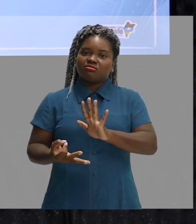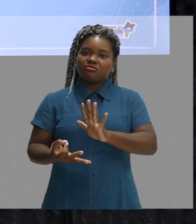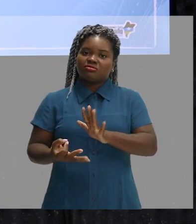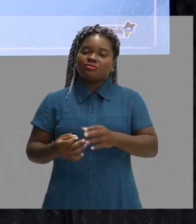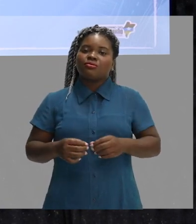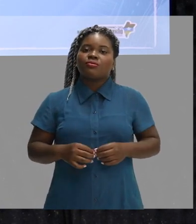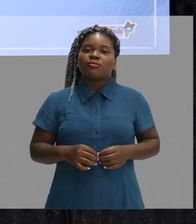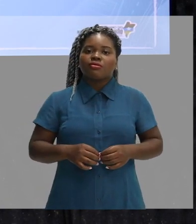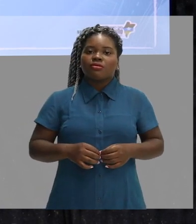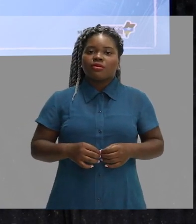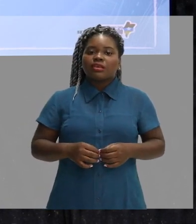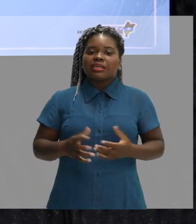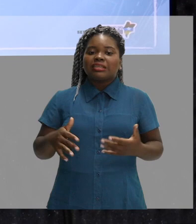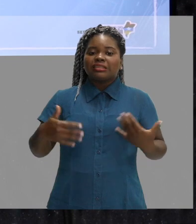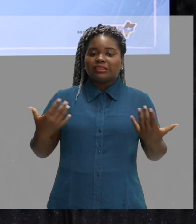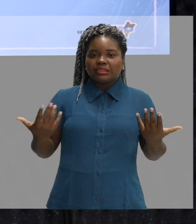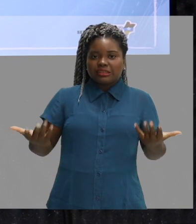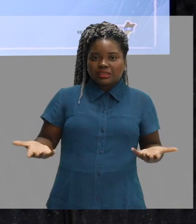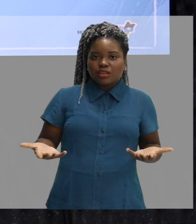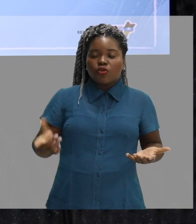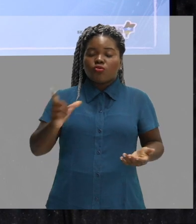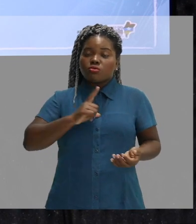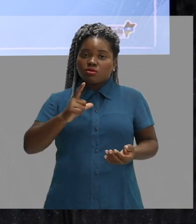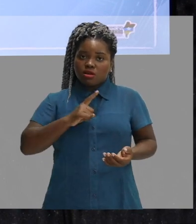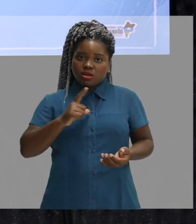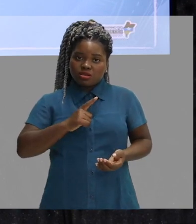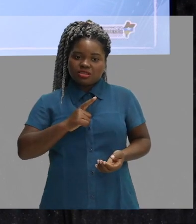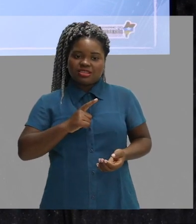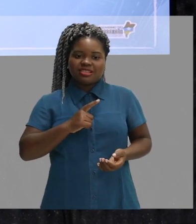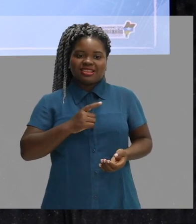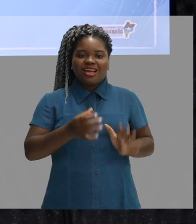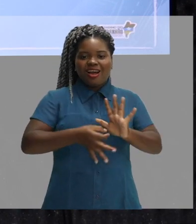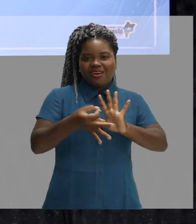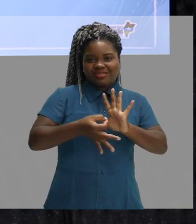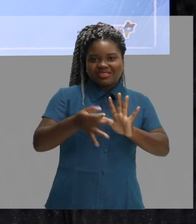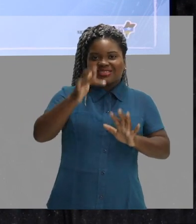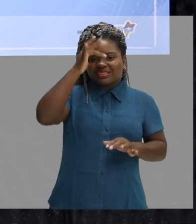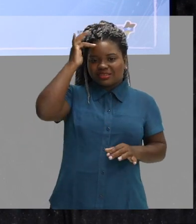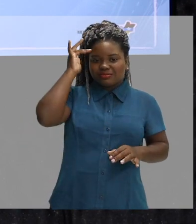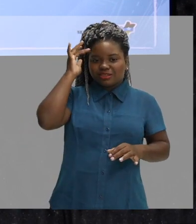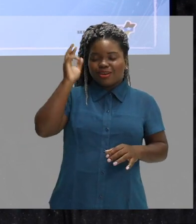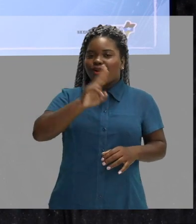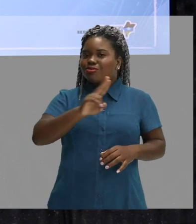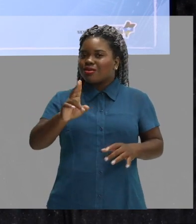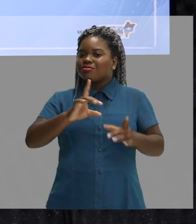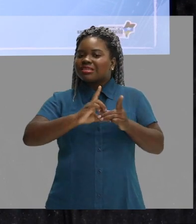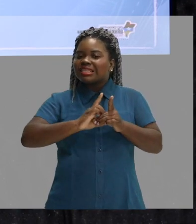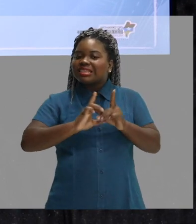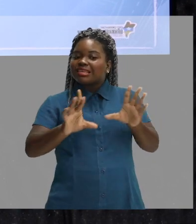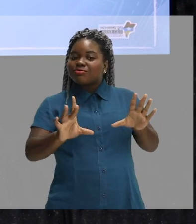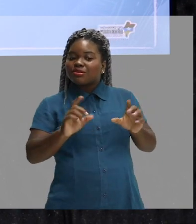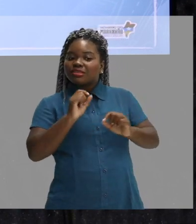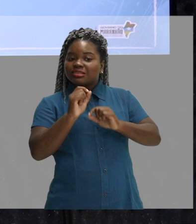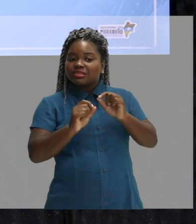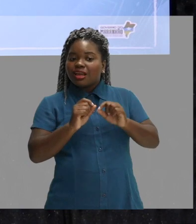popular. E aí, como existe a participação, olha o nome dessa democracia.